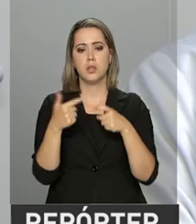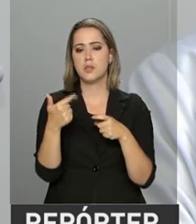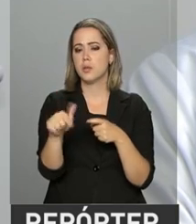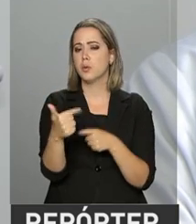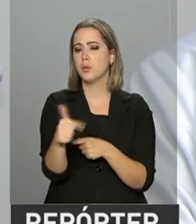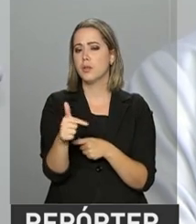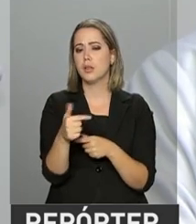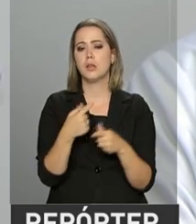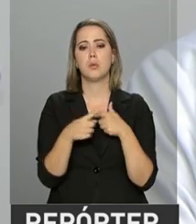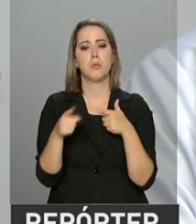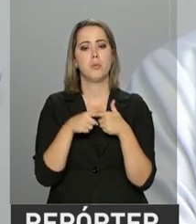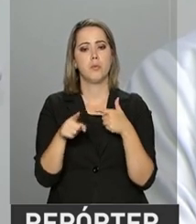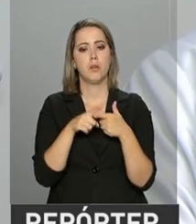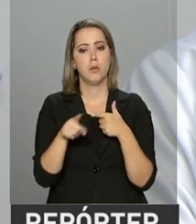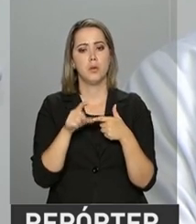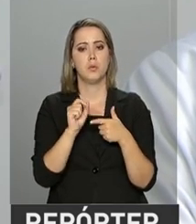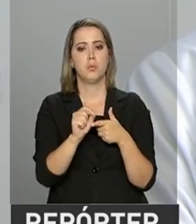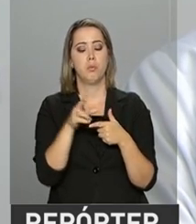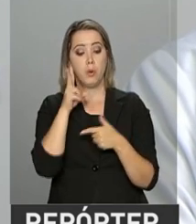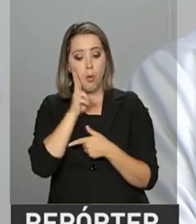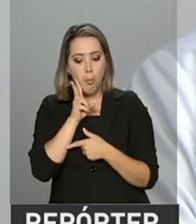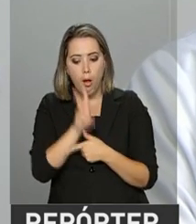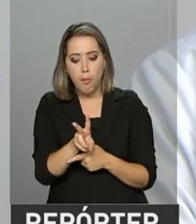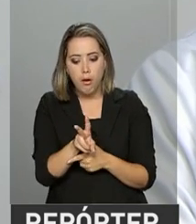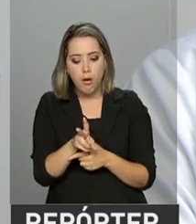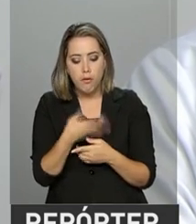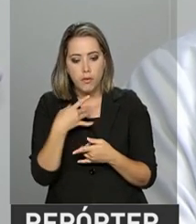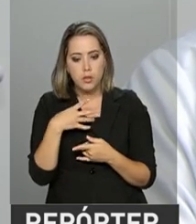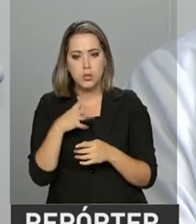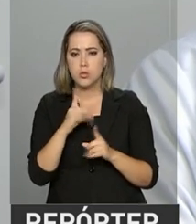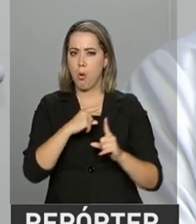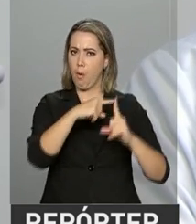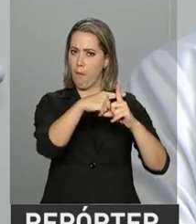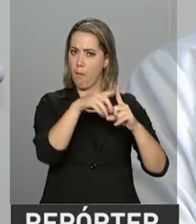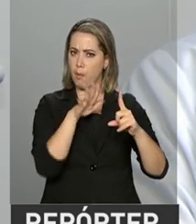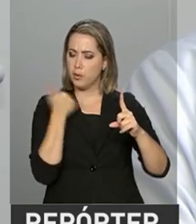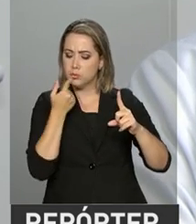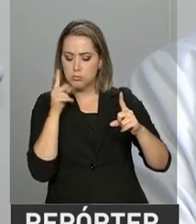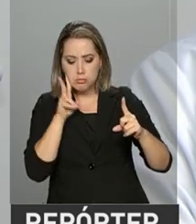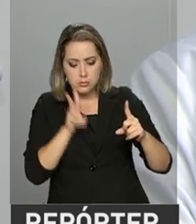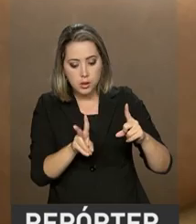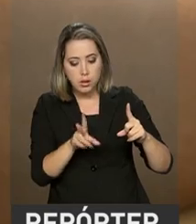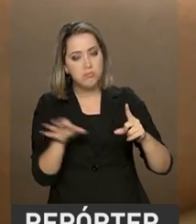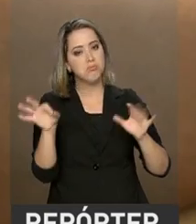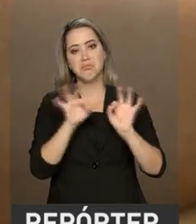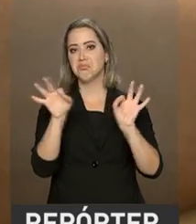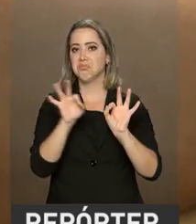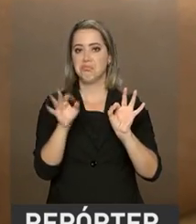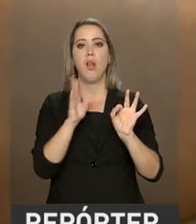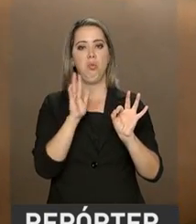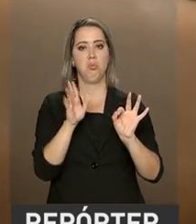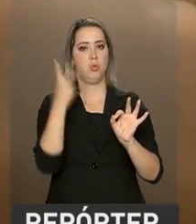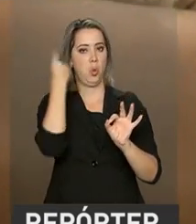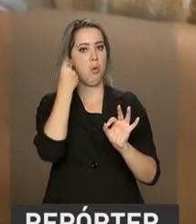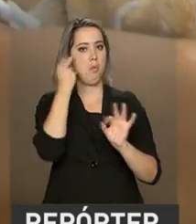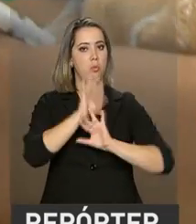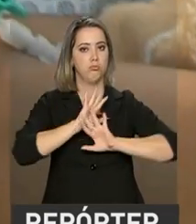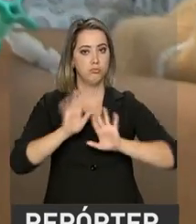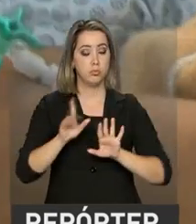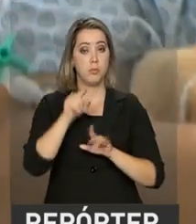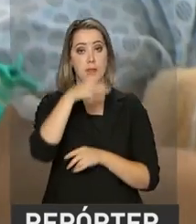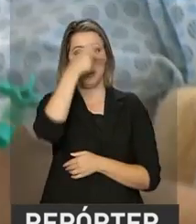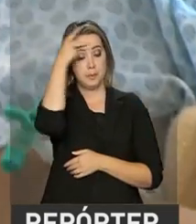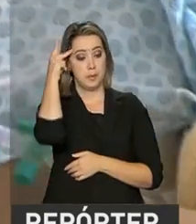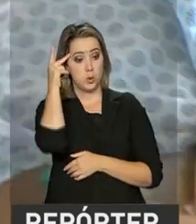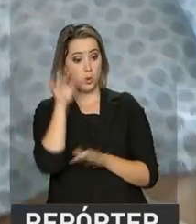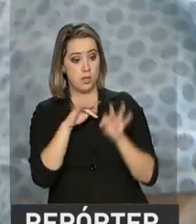ter nenhum impacto para um velório, para um enterro digno posteriormente. Apesar da resistência dos